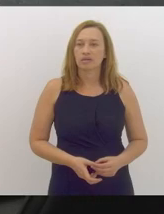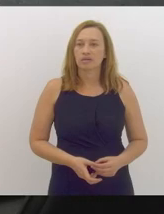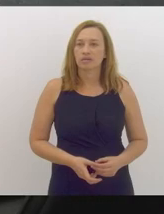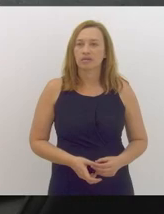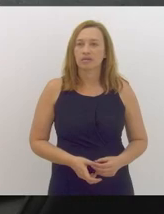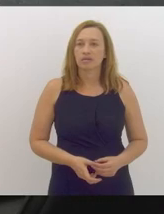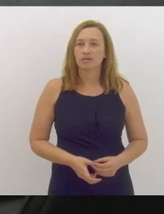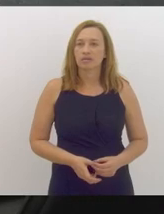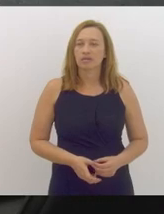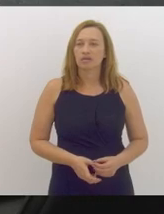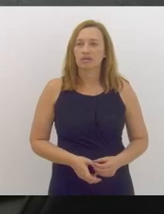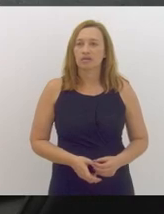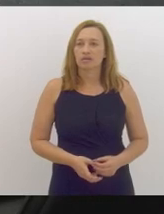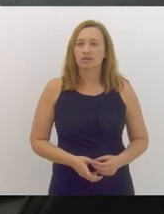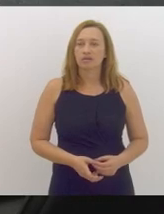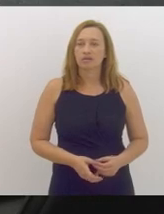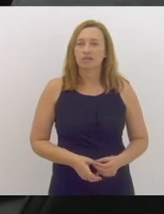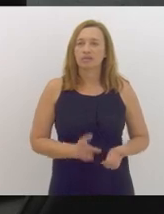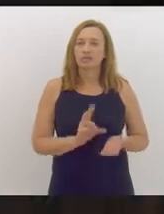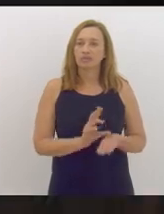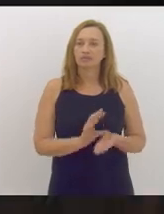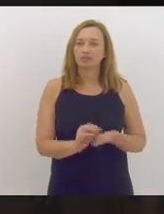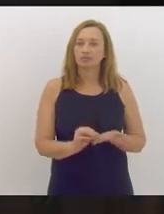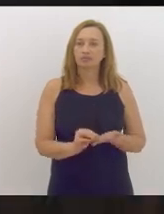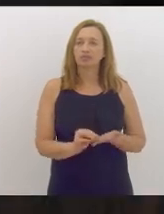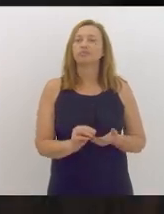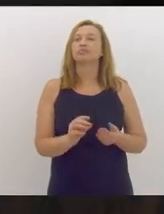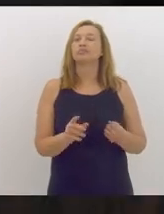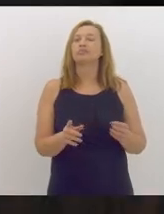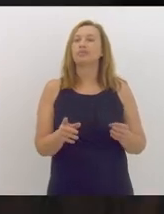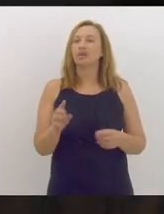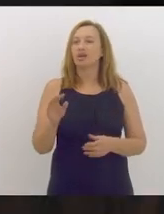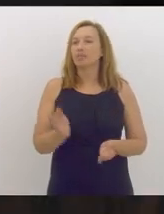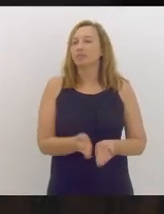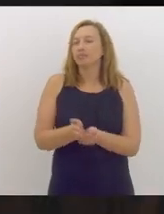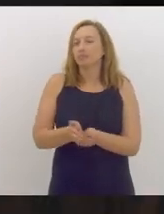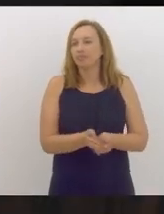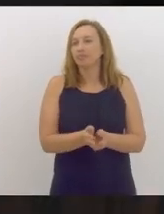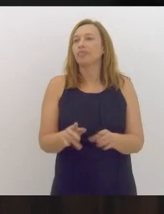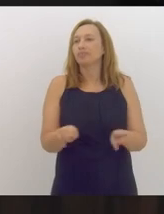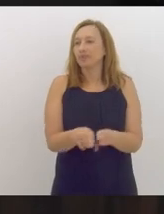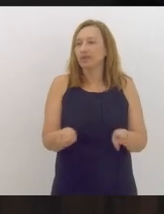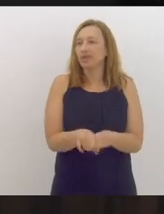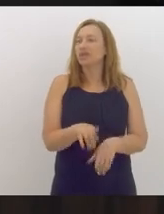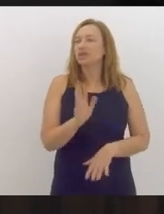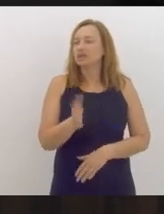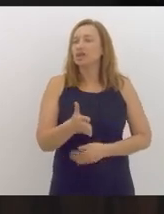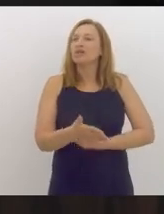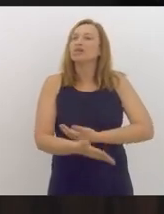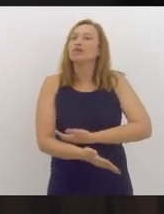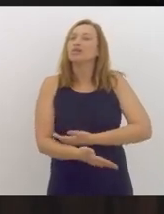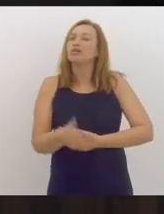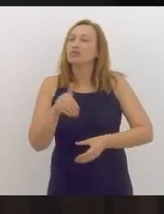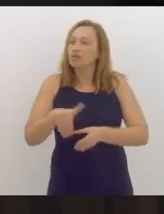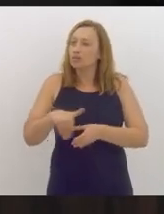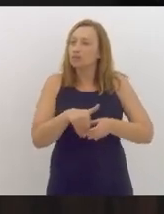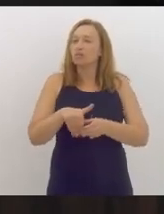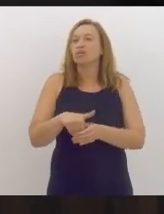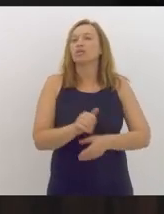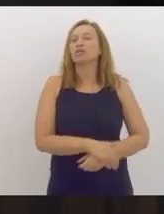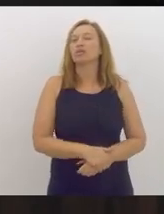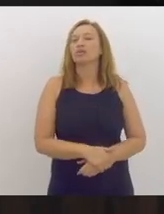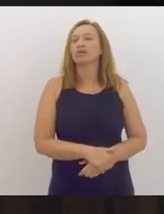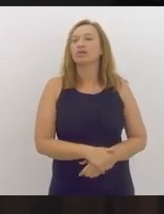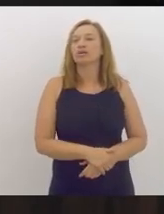Vamos à pauta. Bebetão também já foi, voltou ali, subtenente. Rodrigo,